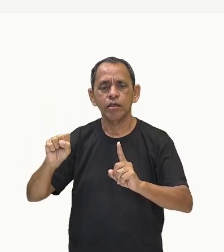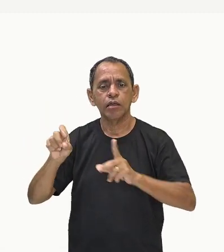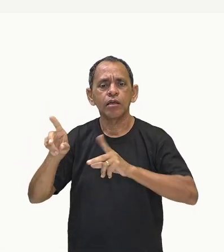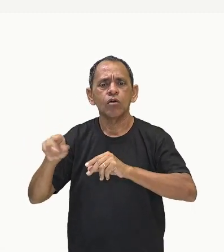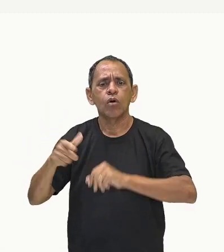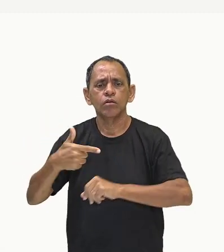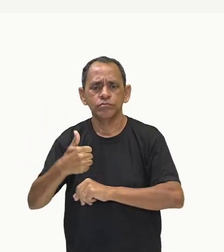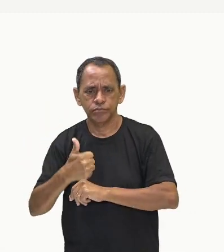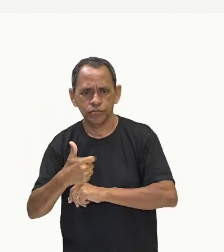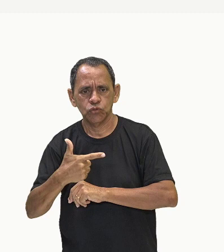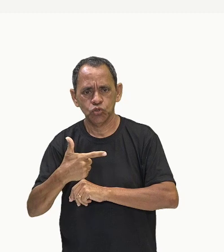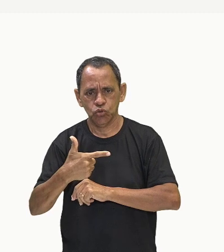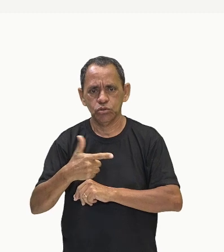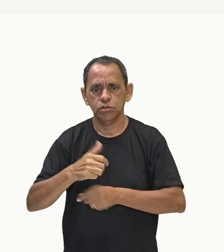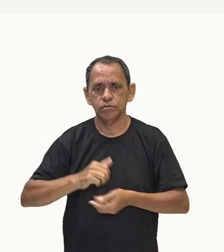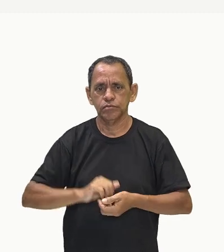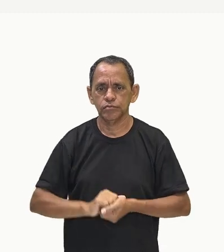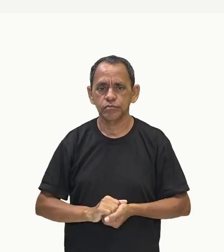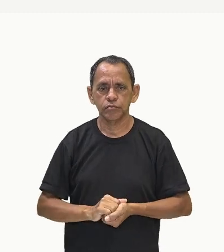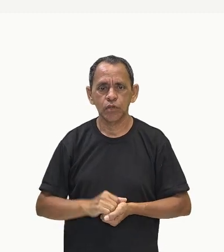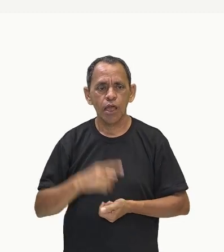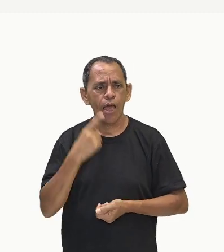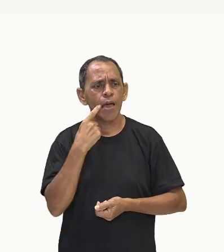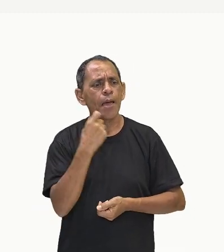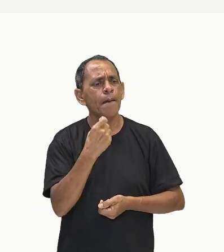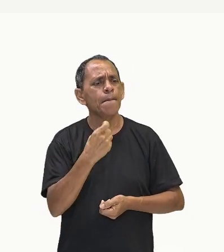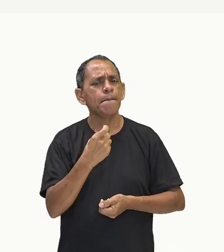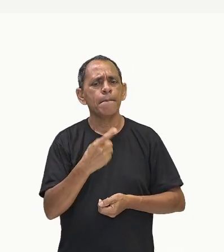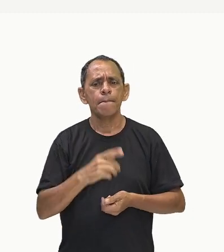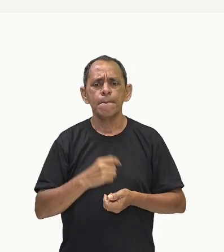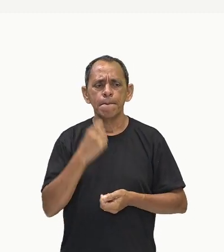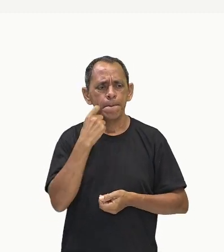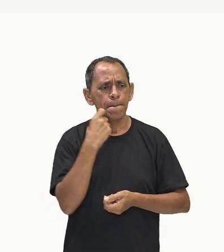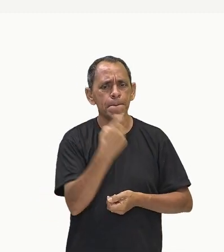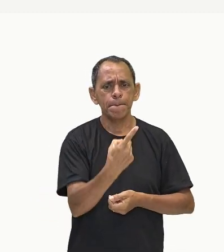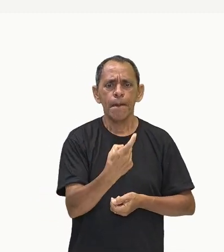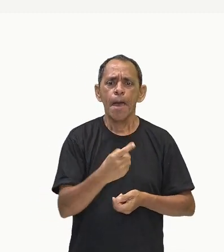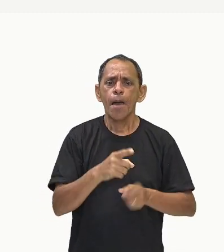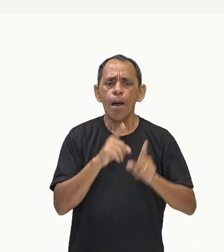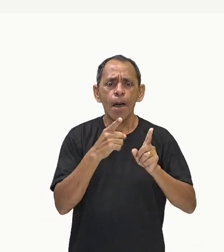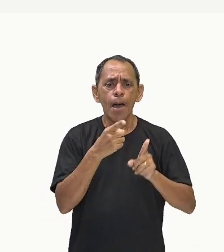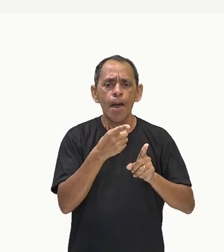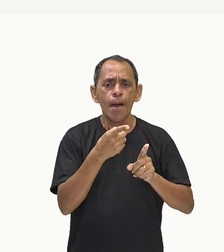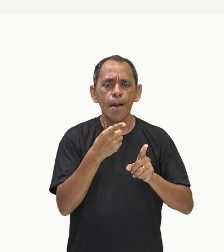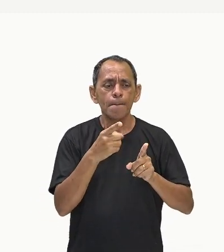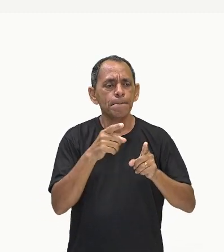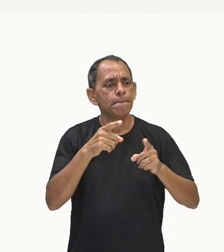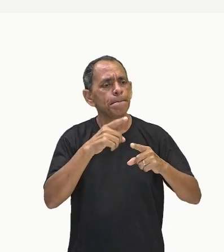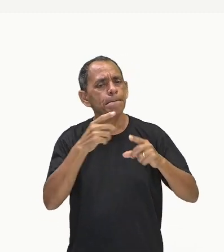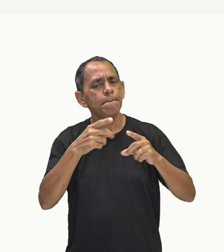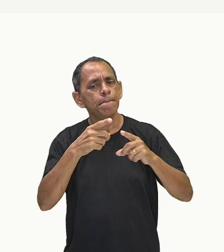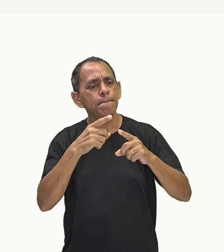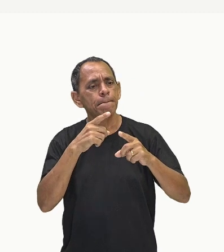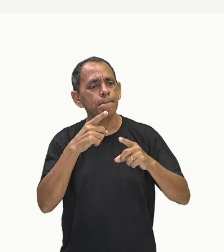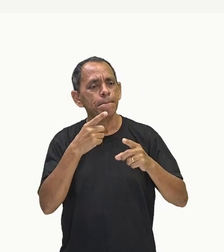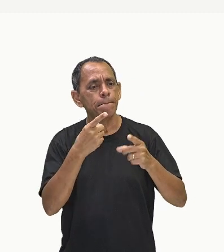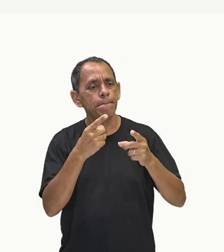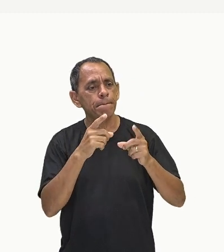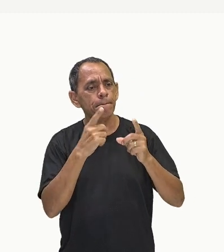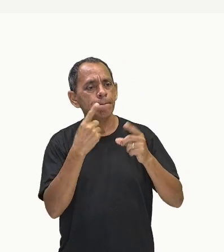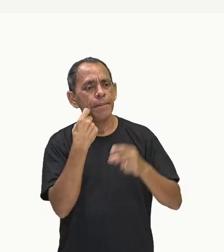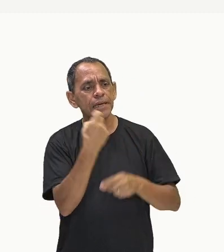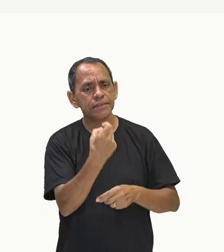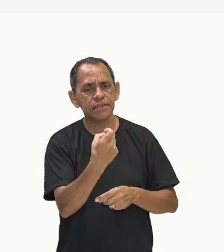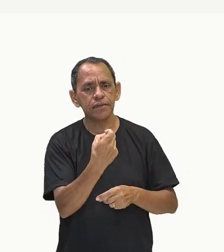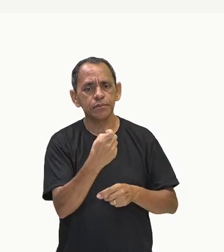vamos prestar atenção aqui agora nas características, né, nas imagens do nosso